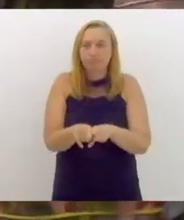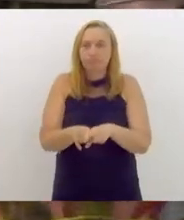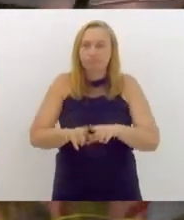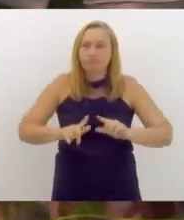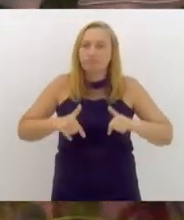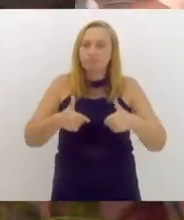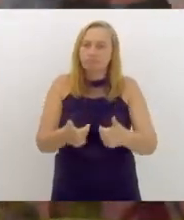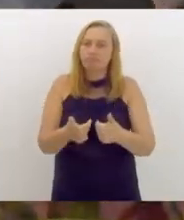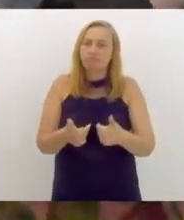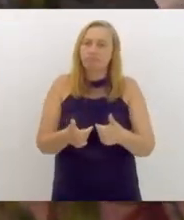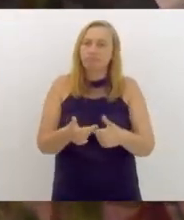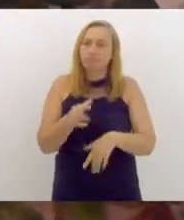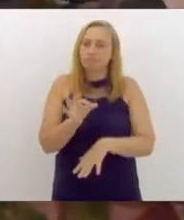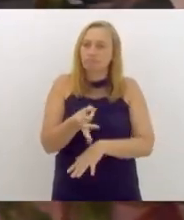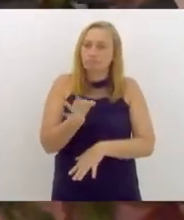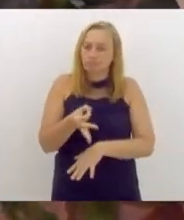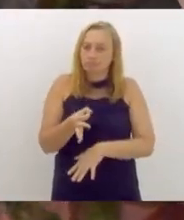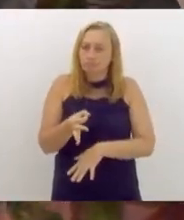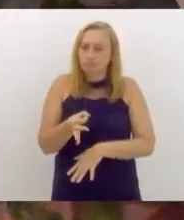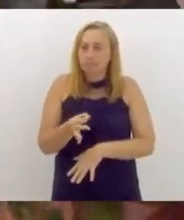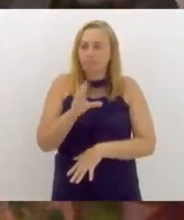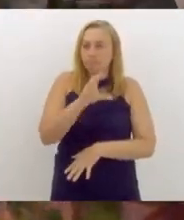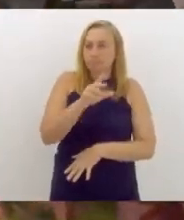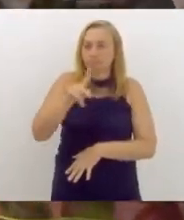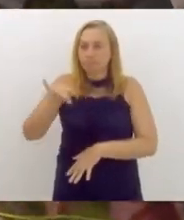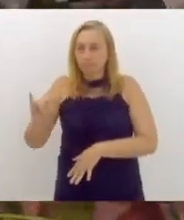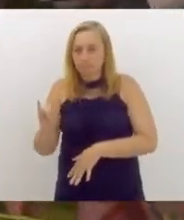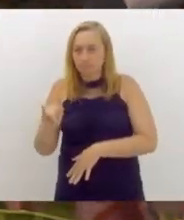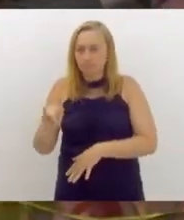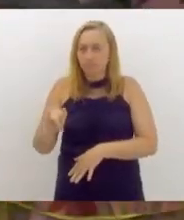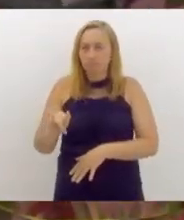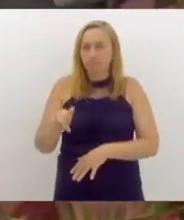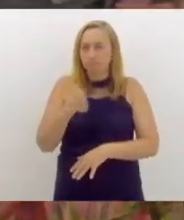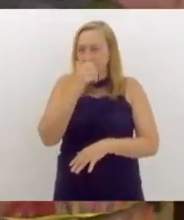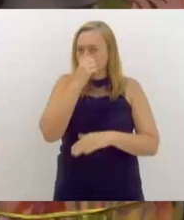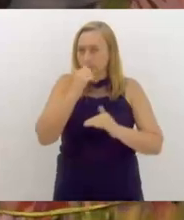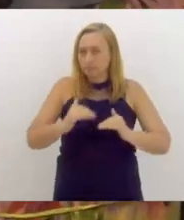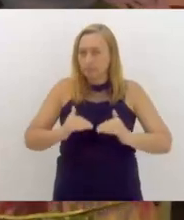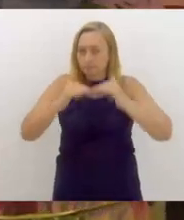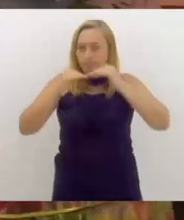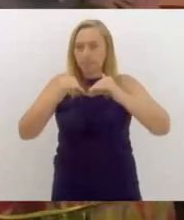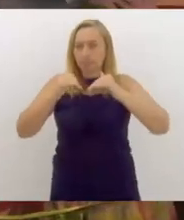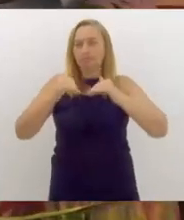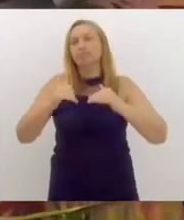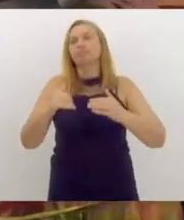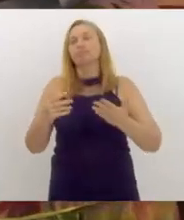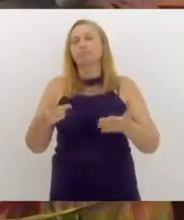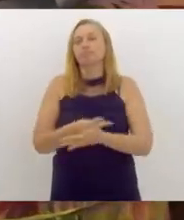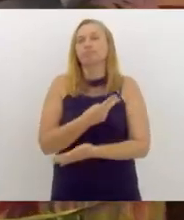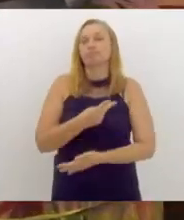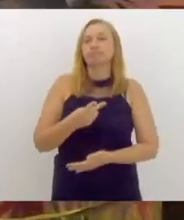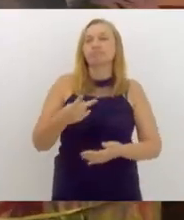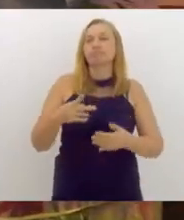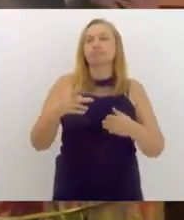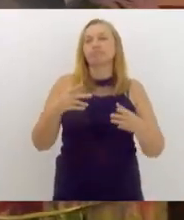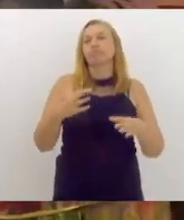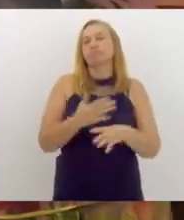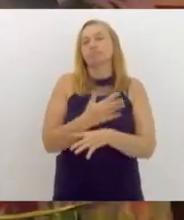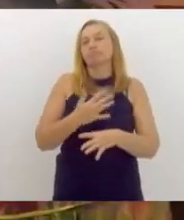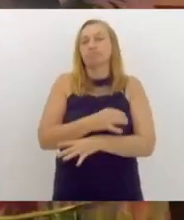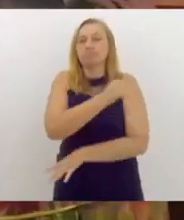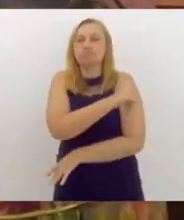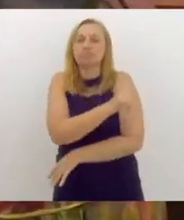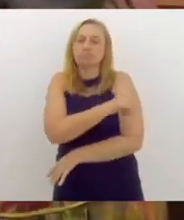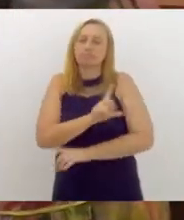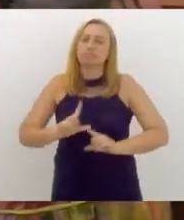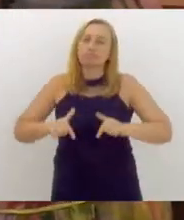os ensinamentos ocorridos ali na CPI das Instentes, que rolou no estado na cidade do Rio de Janeiro, para que possa fazer ações que